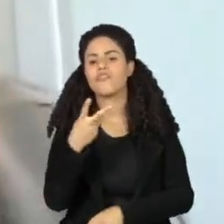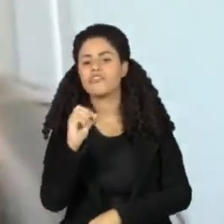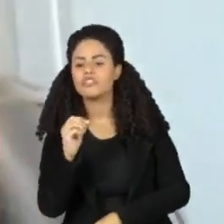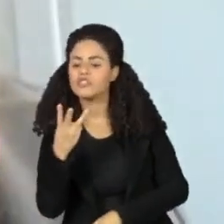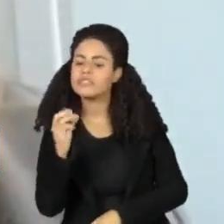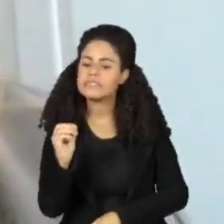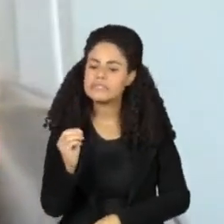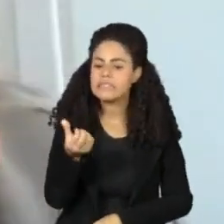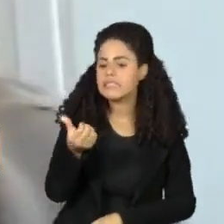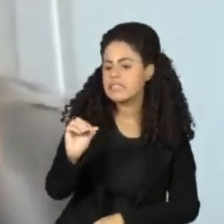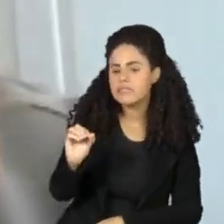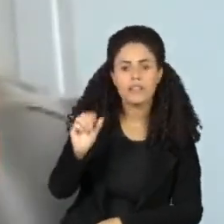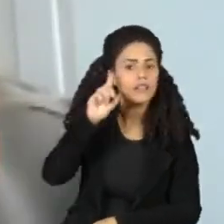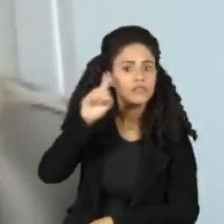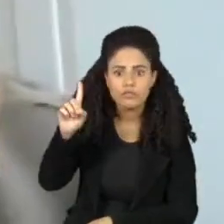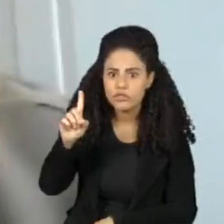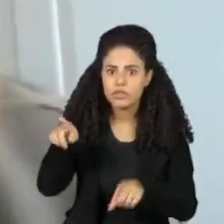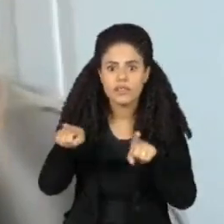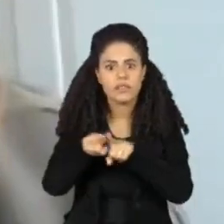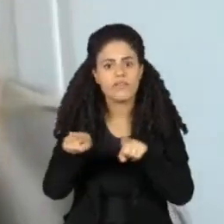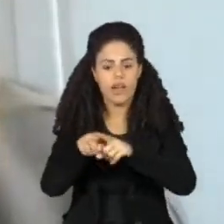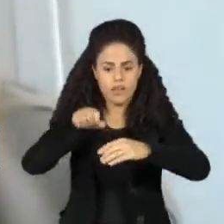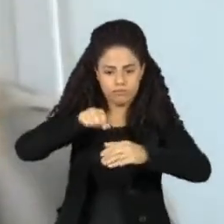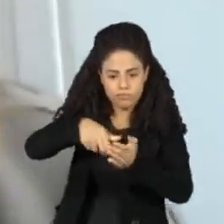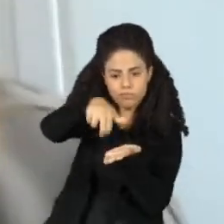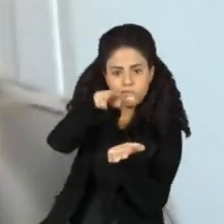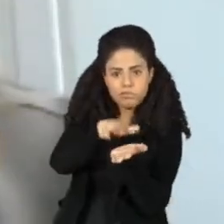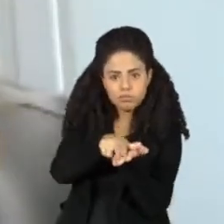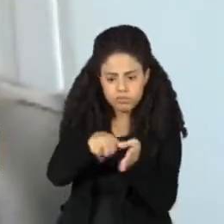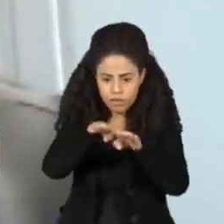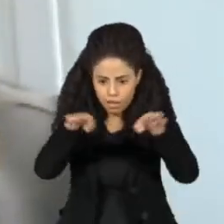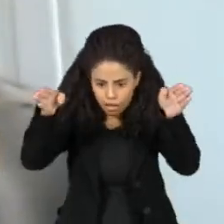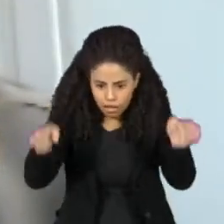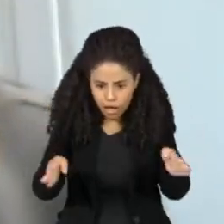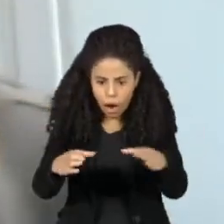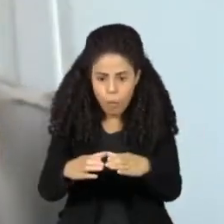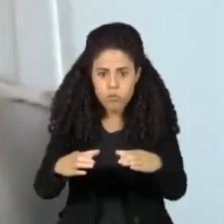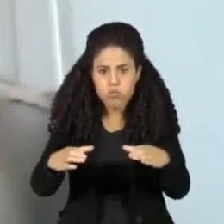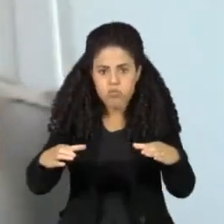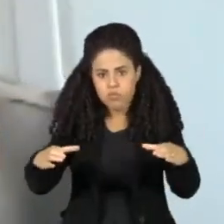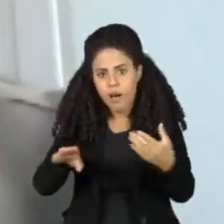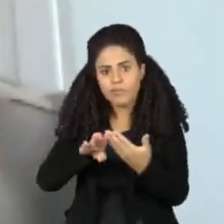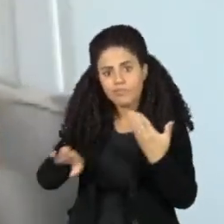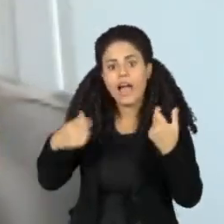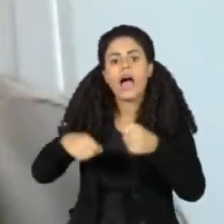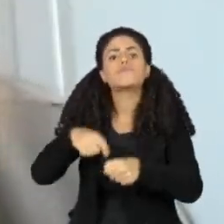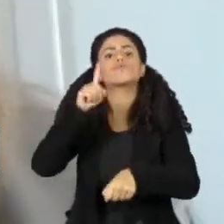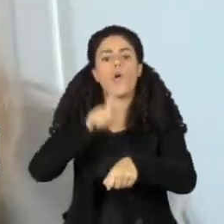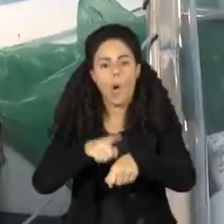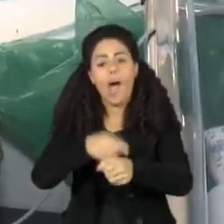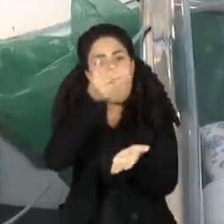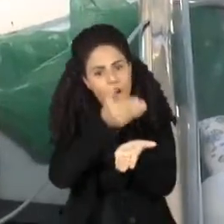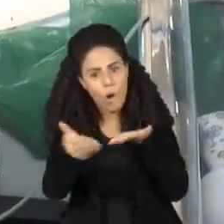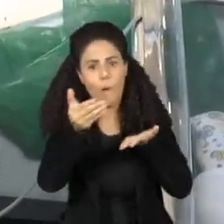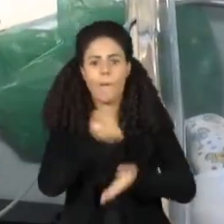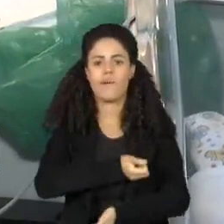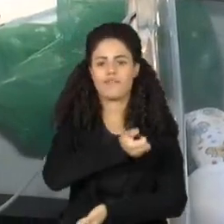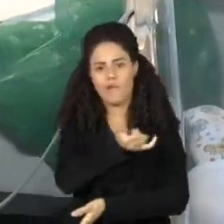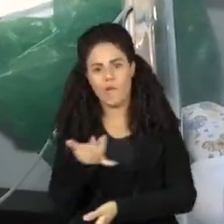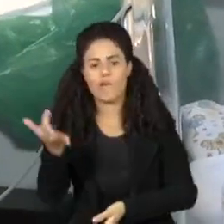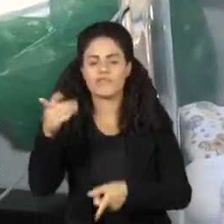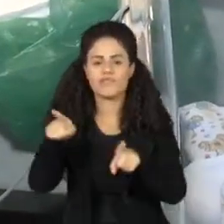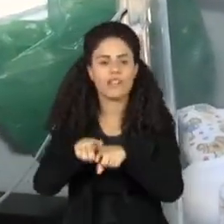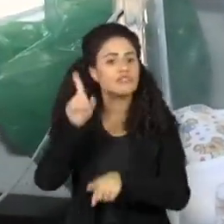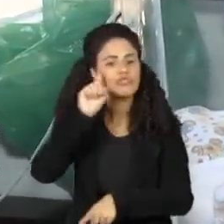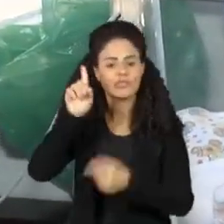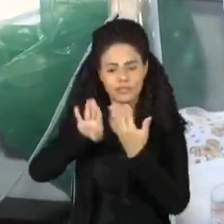incubadora, o dia que ele sair é que começam a contar os 120 dias ou os 180 dias da maternidade. Para que